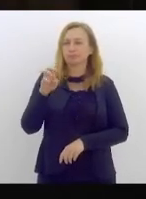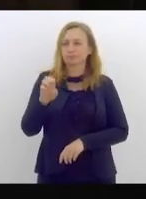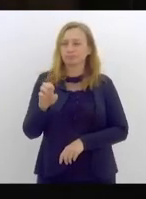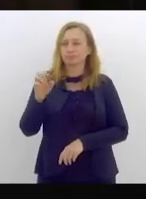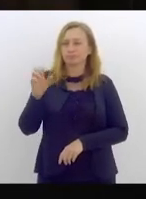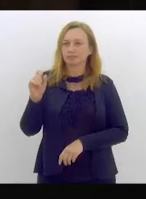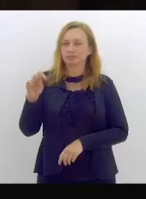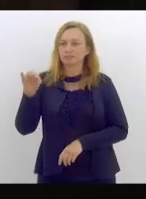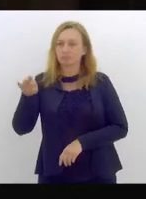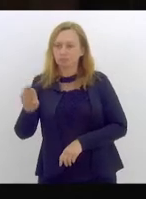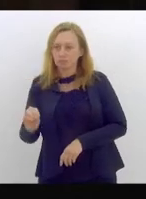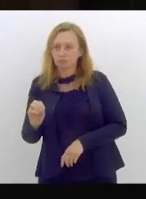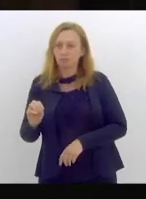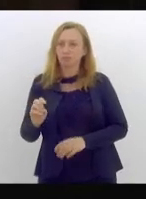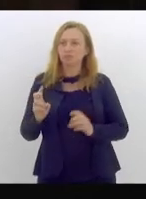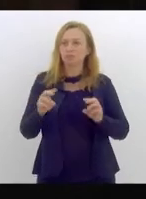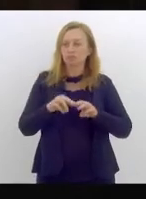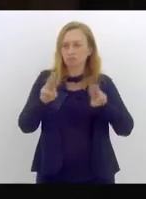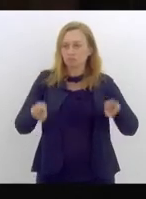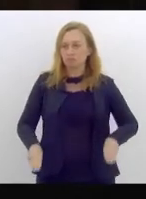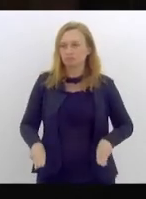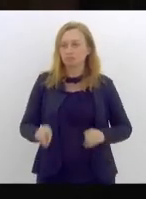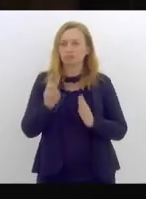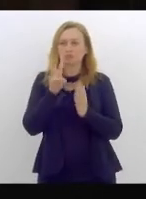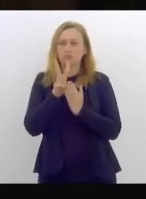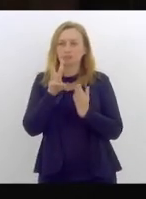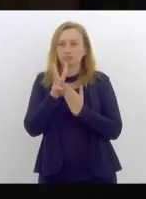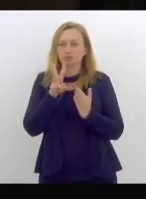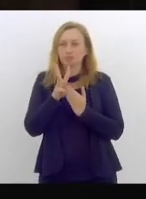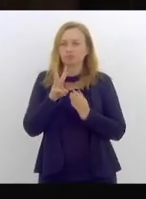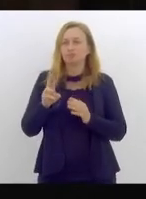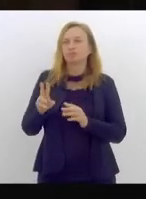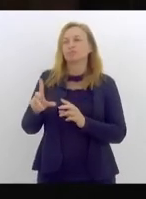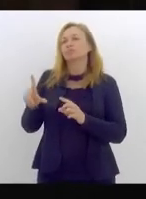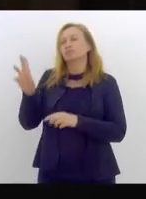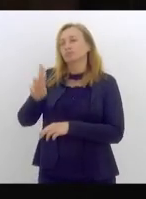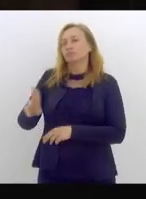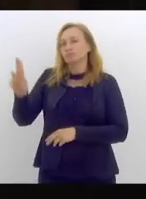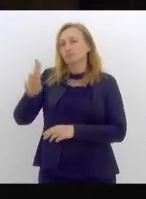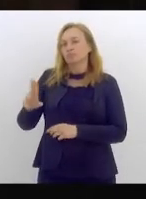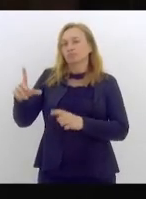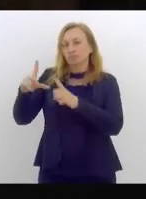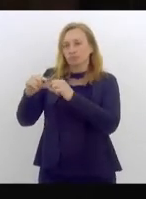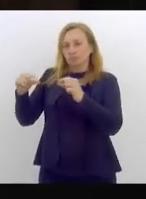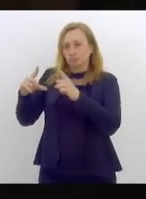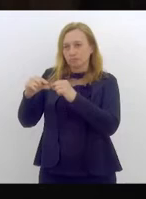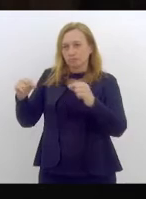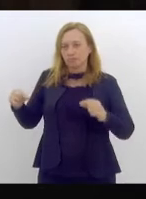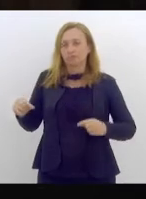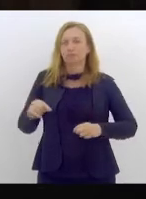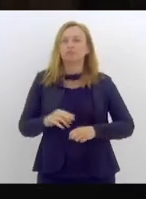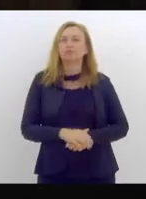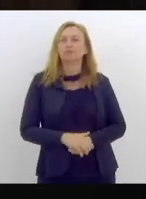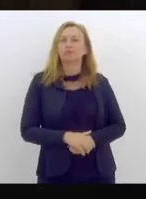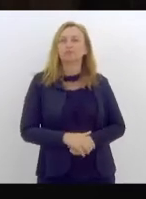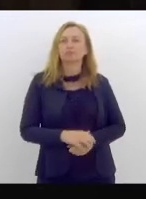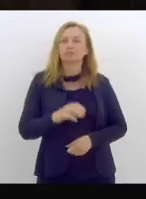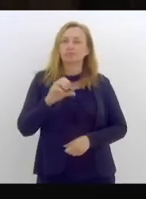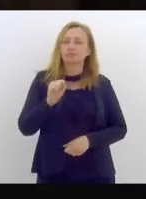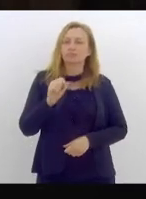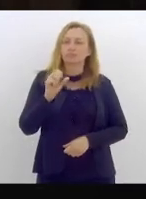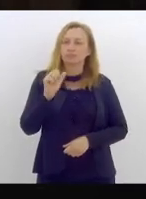Memorial da América Latina a Universidade de Brasília monumento aos Zumbi dos Palmares o